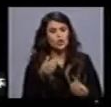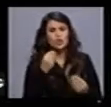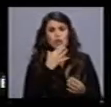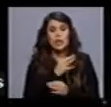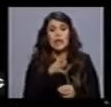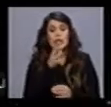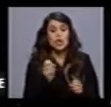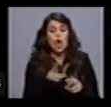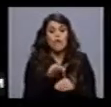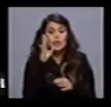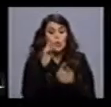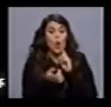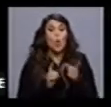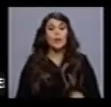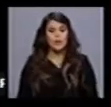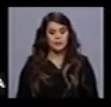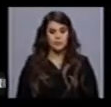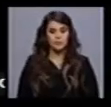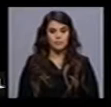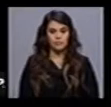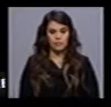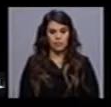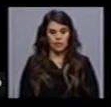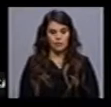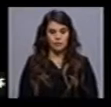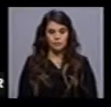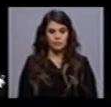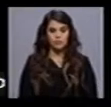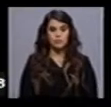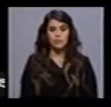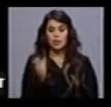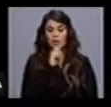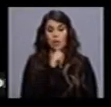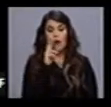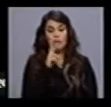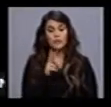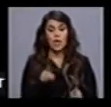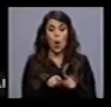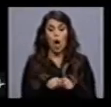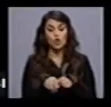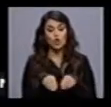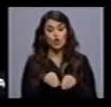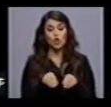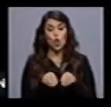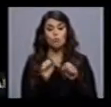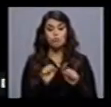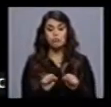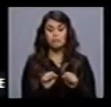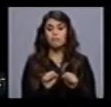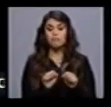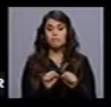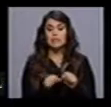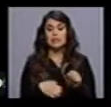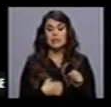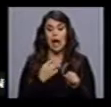nova teoria? Esta nova teoria diz que nós podemos assistir aqui a um jogo de snooker biológico. Isto quer dizer o